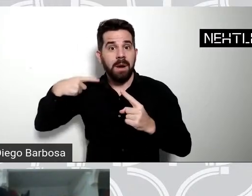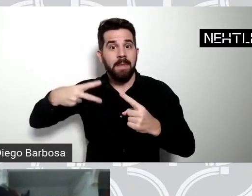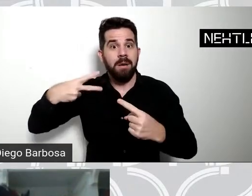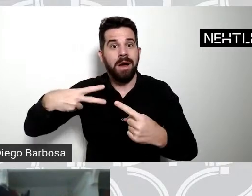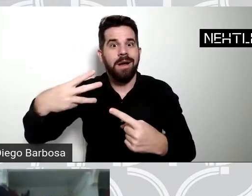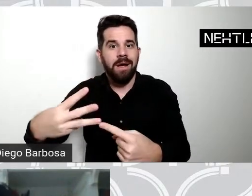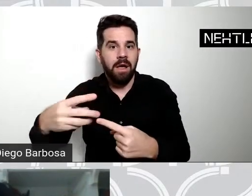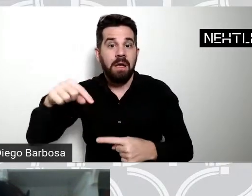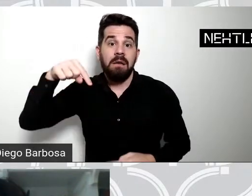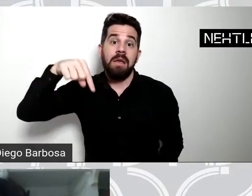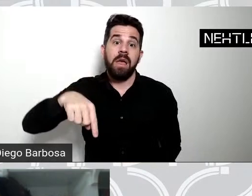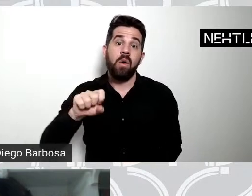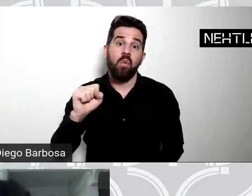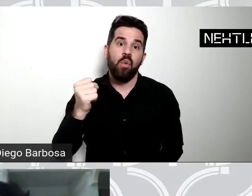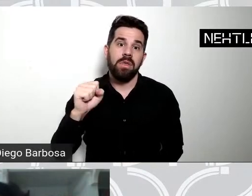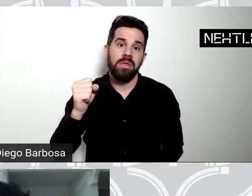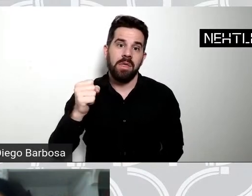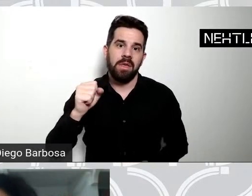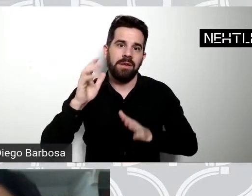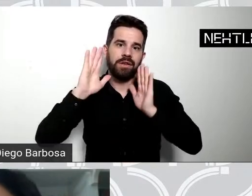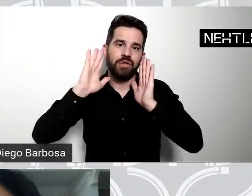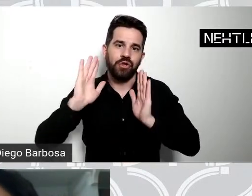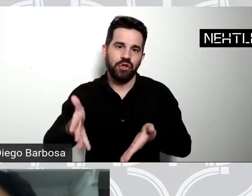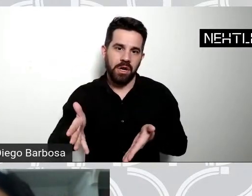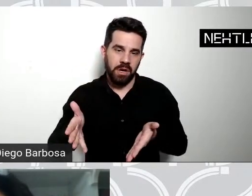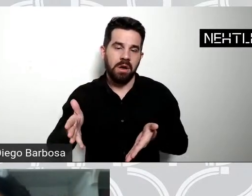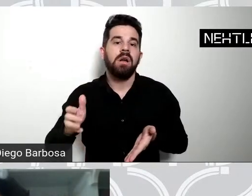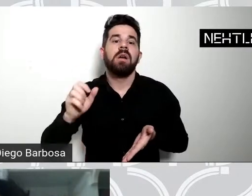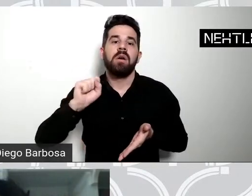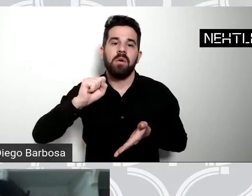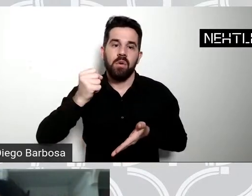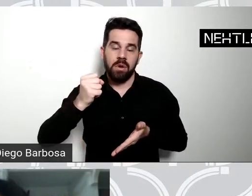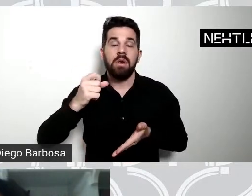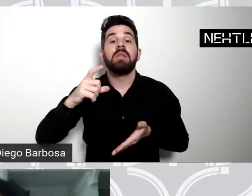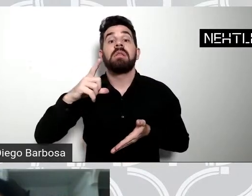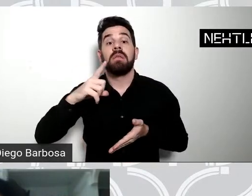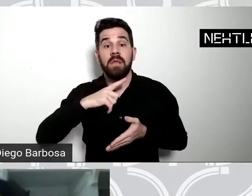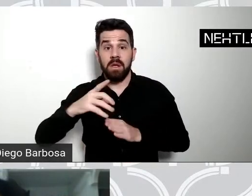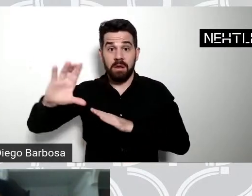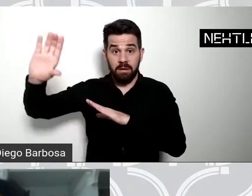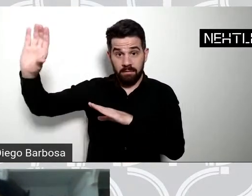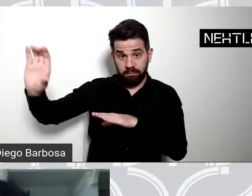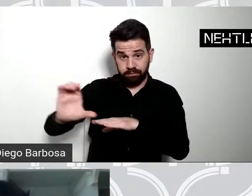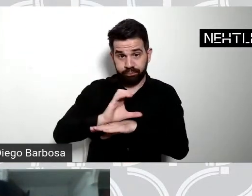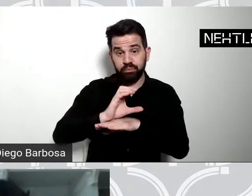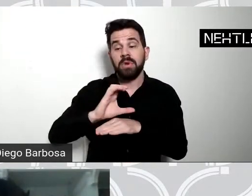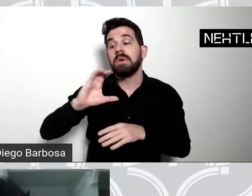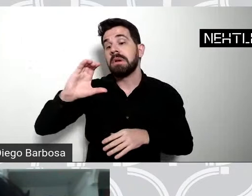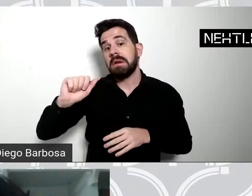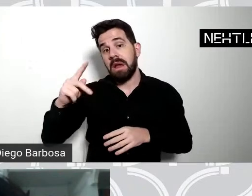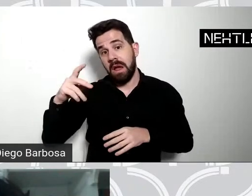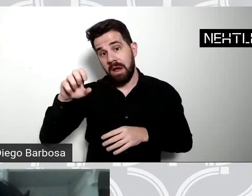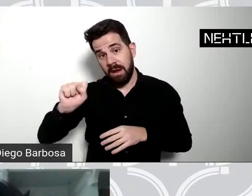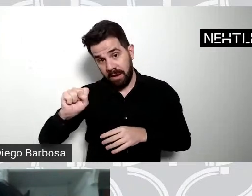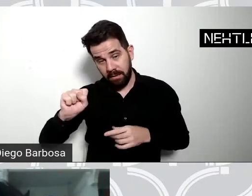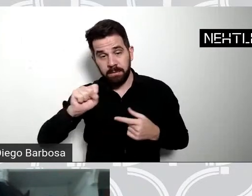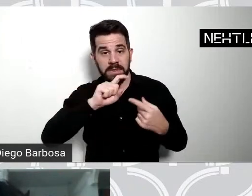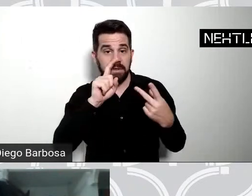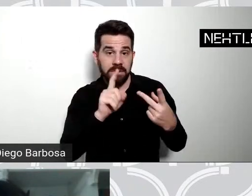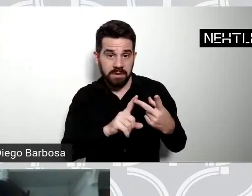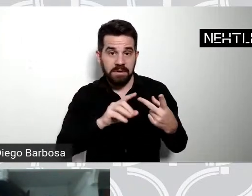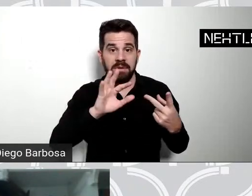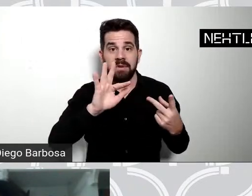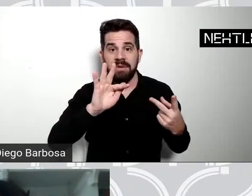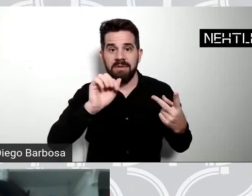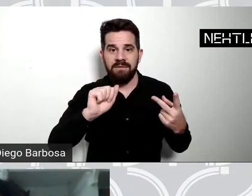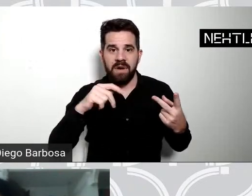a oitava. E recebemos para isso o apoio financeiro da CAPES e da FAPDF.